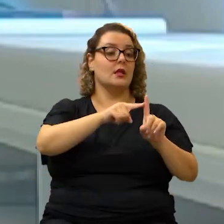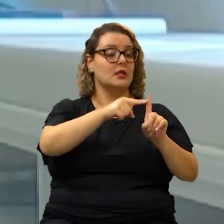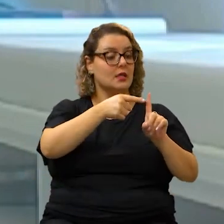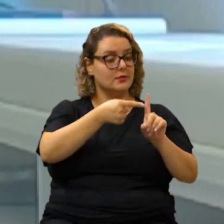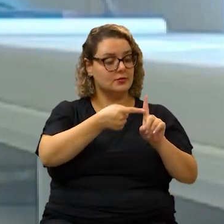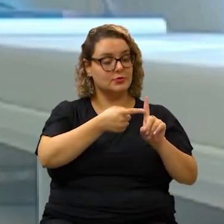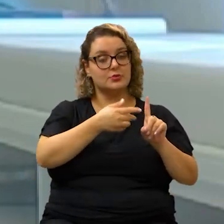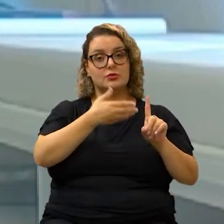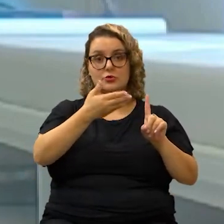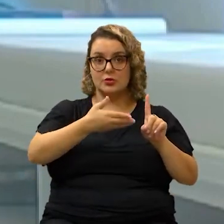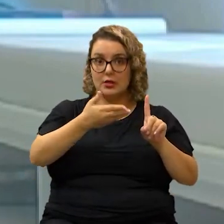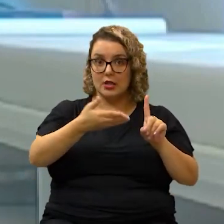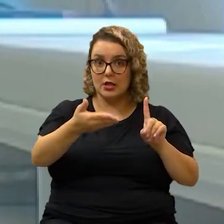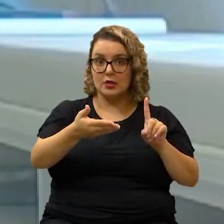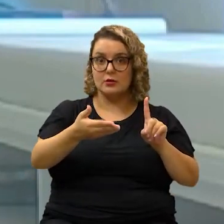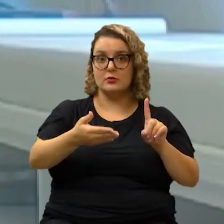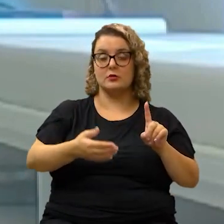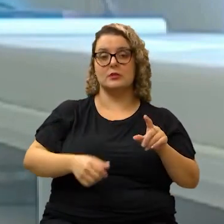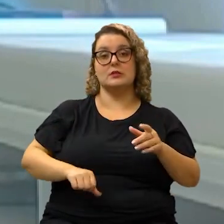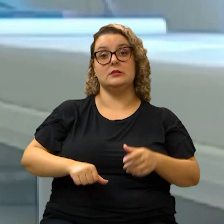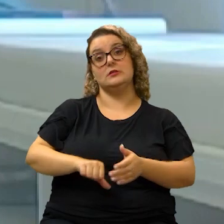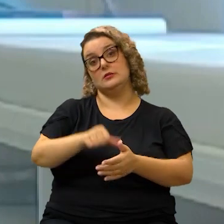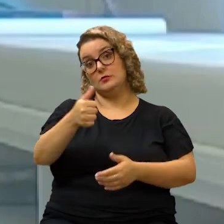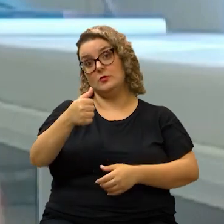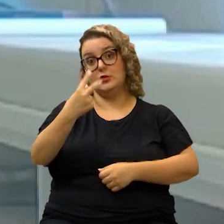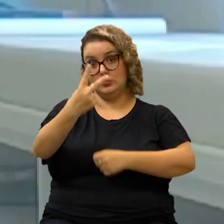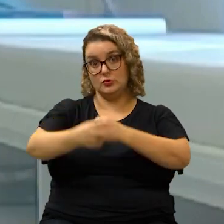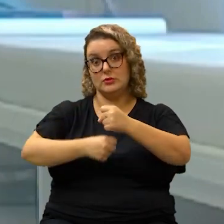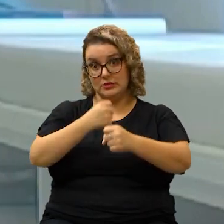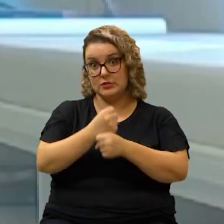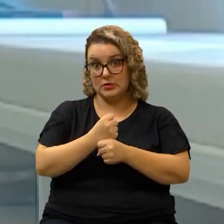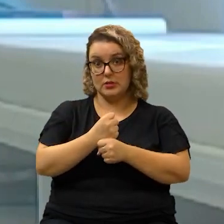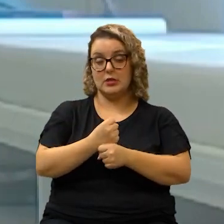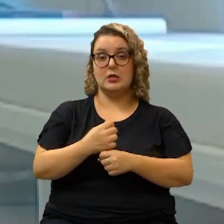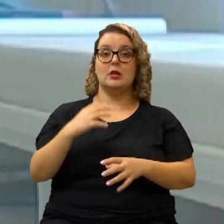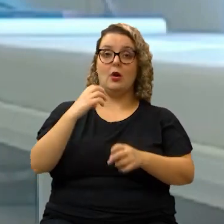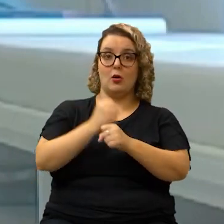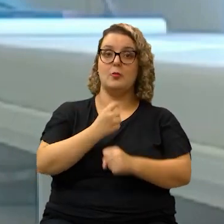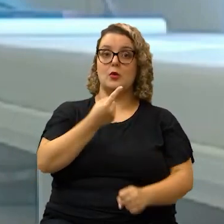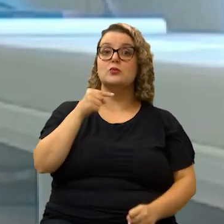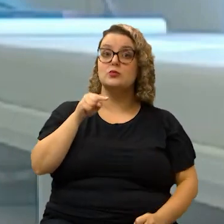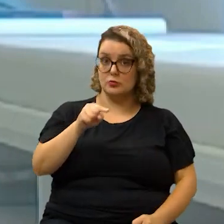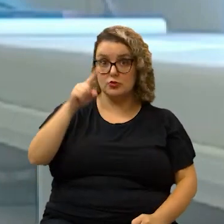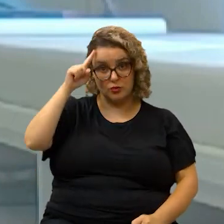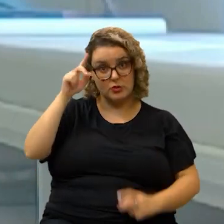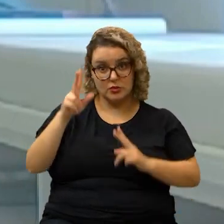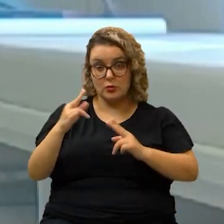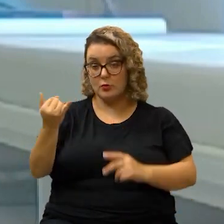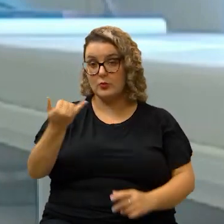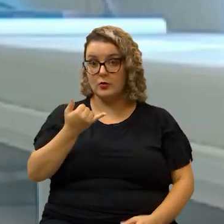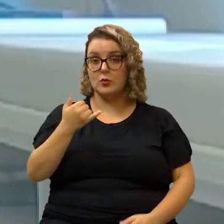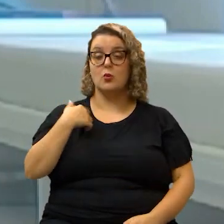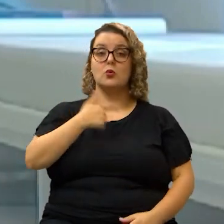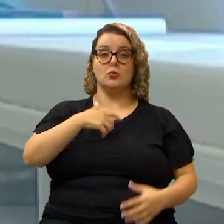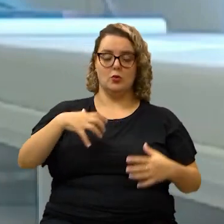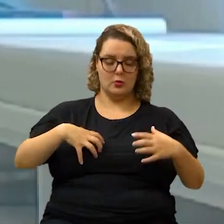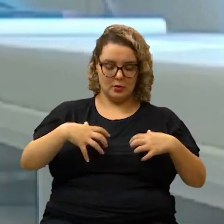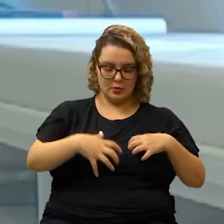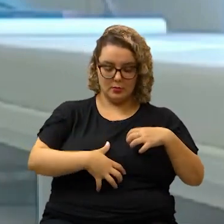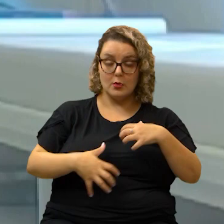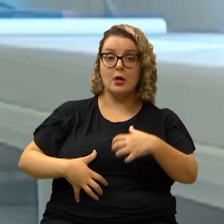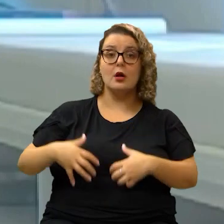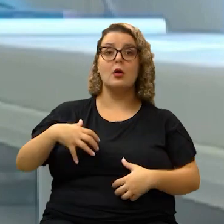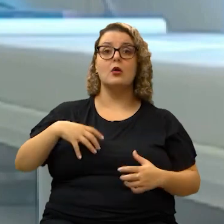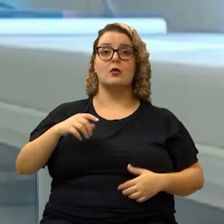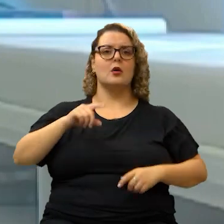Durante a gestação e nesses primeiros 2 anos, que é o que somos 1000 dias, como você já falou, o nosso